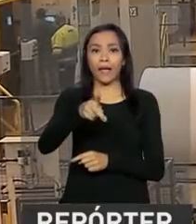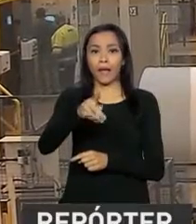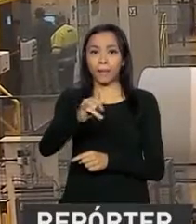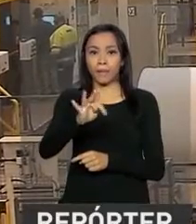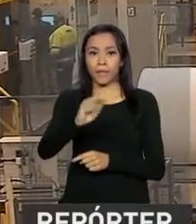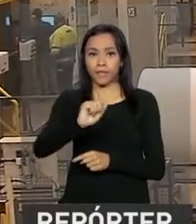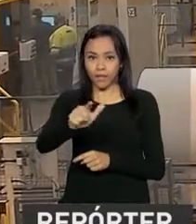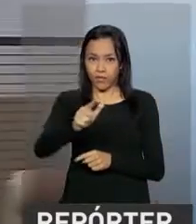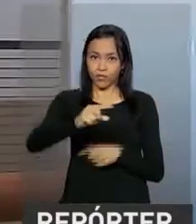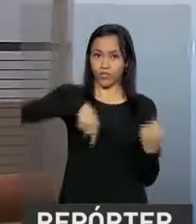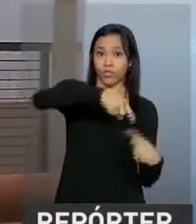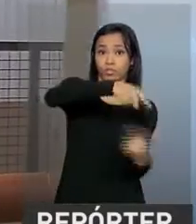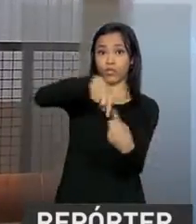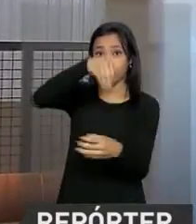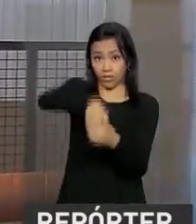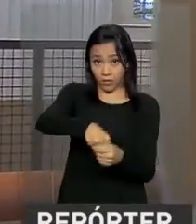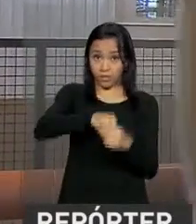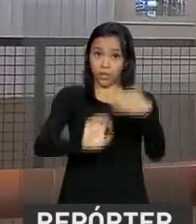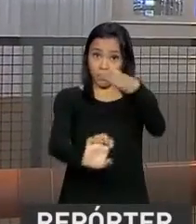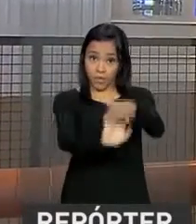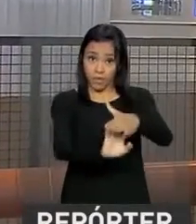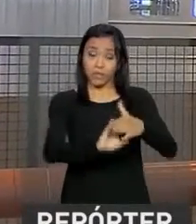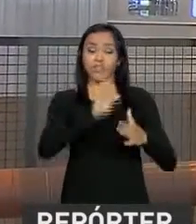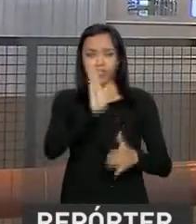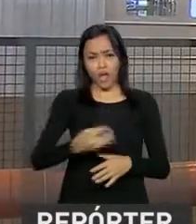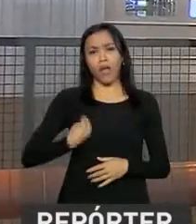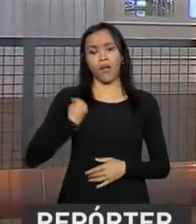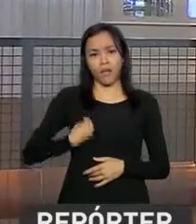já existe no banco, mas que vai receber mais